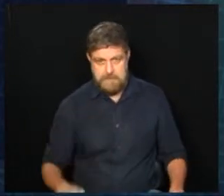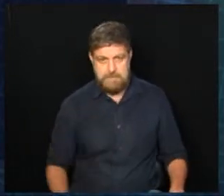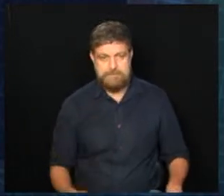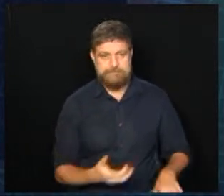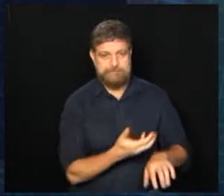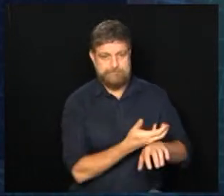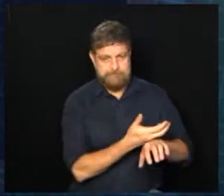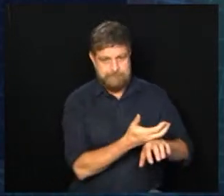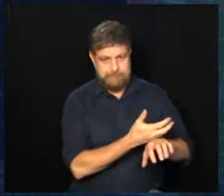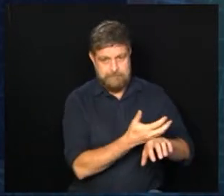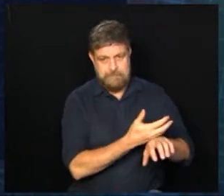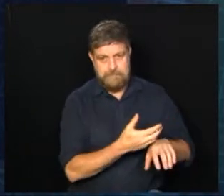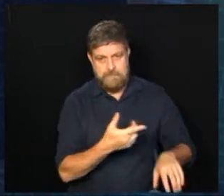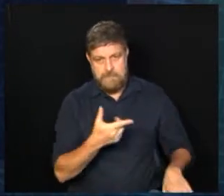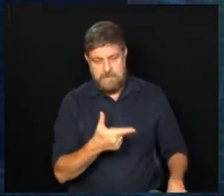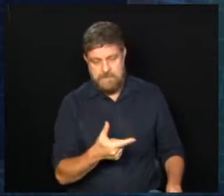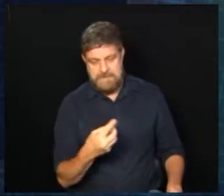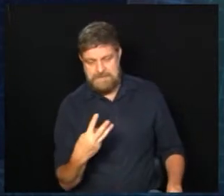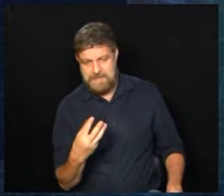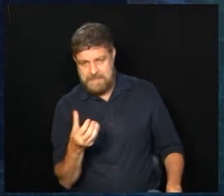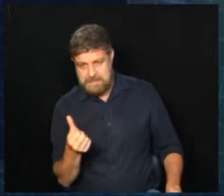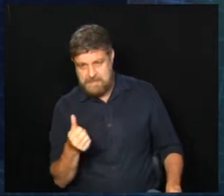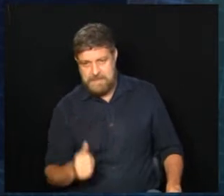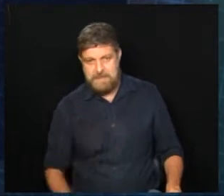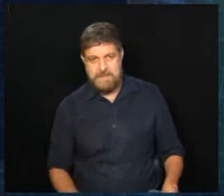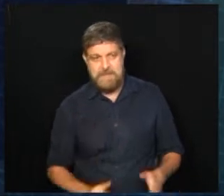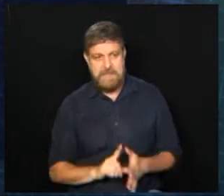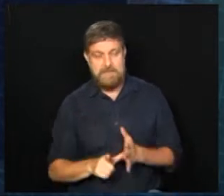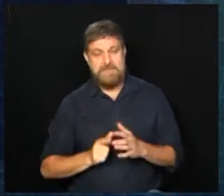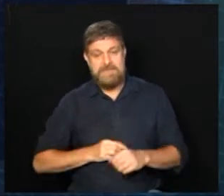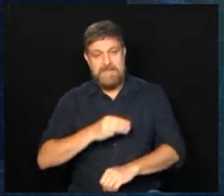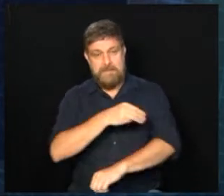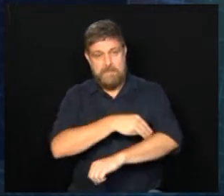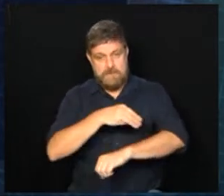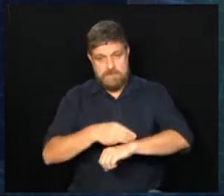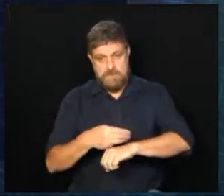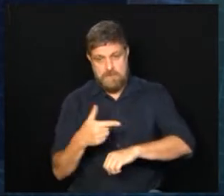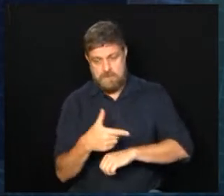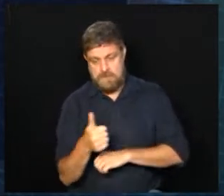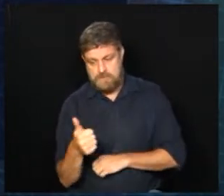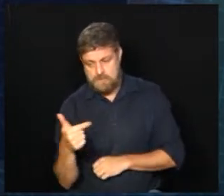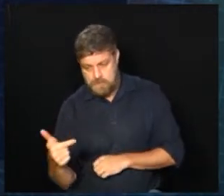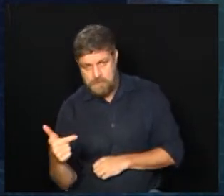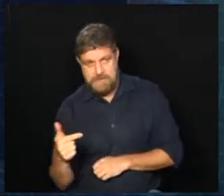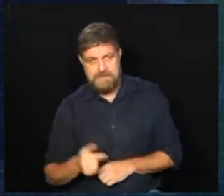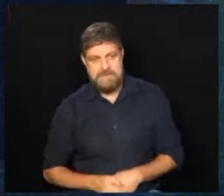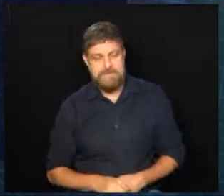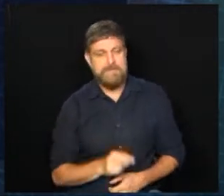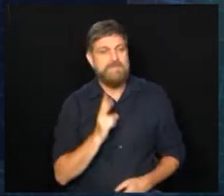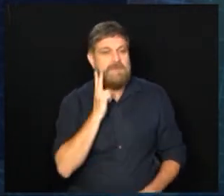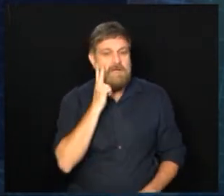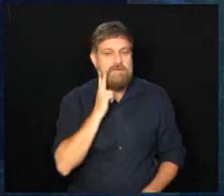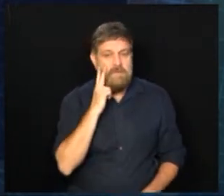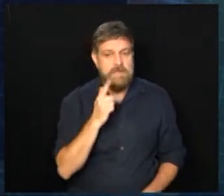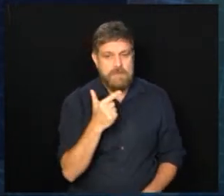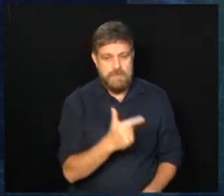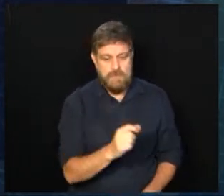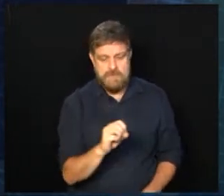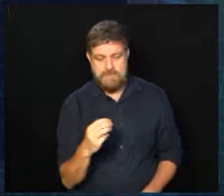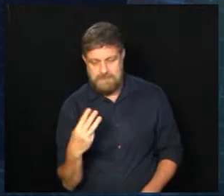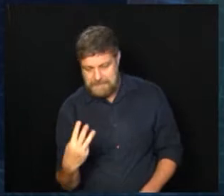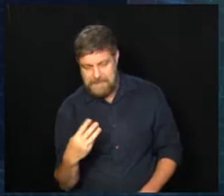Nova Odessa, 236, temos ainda Montemor com 212 e Vinhedo com 203. Agora